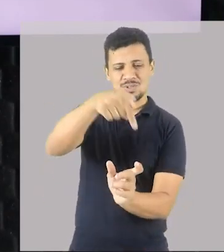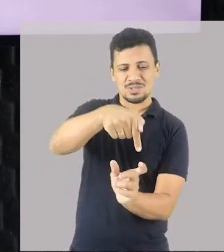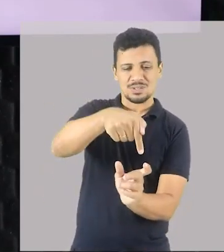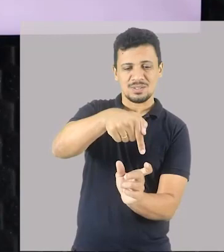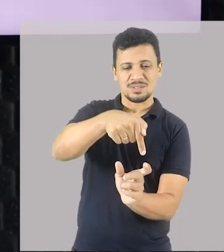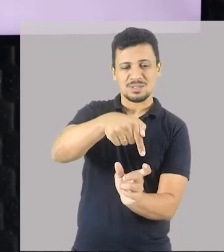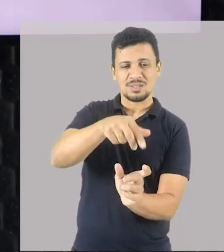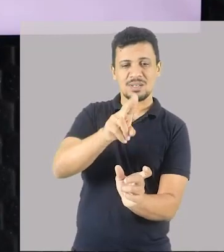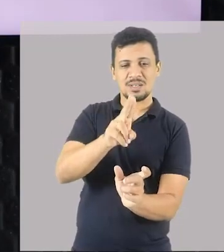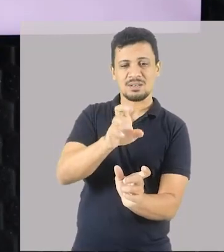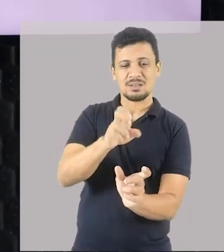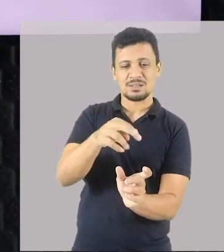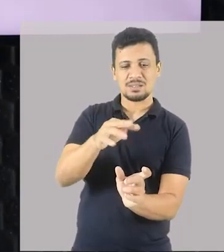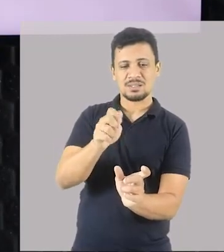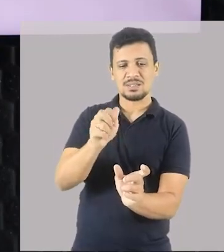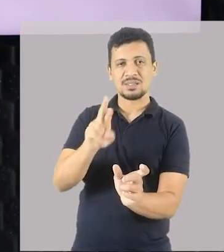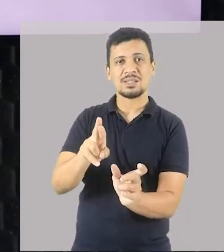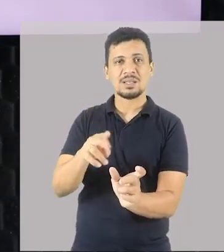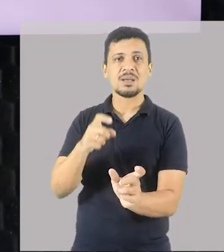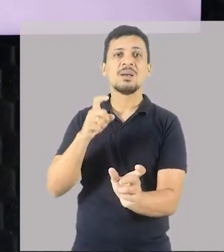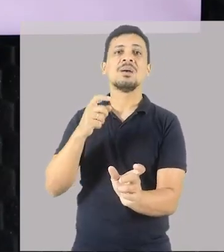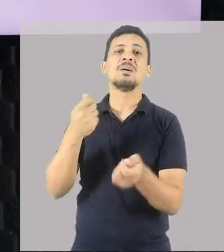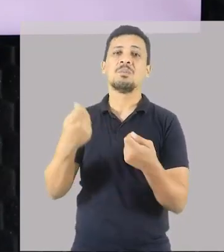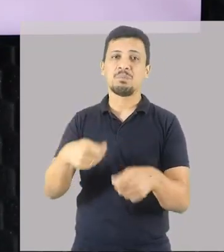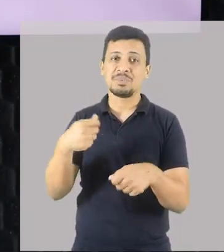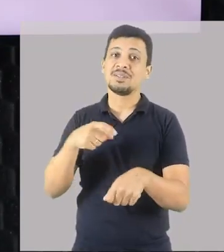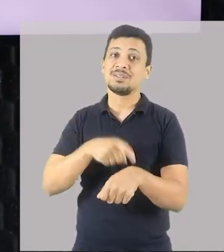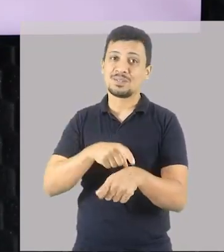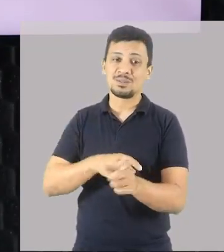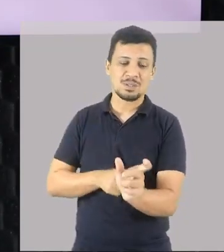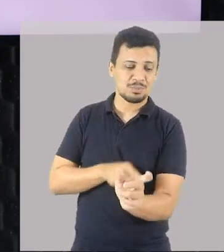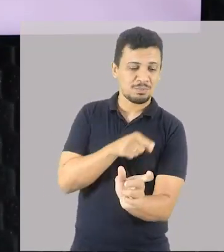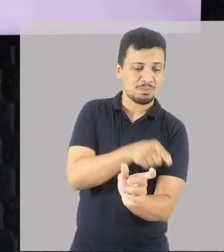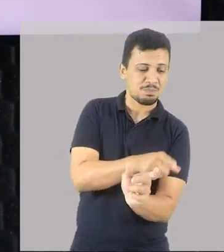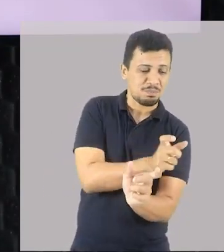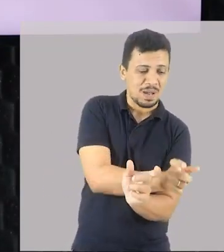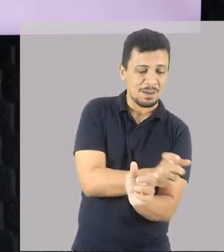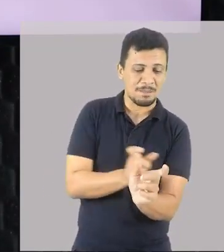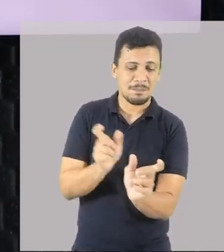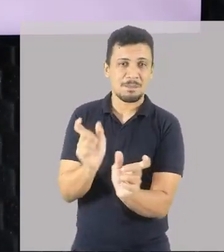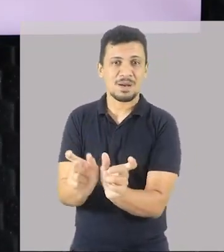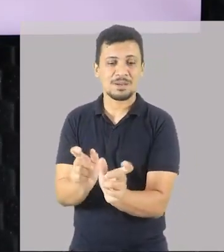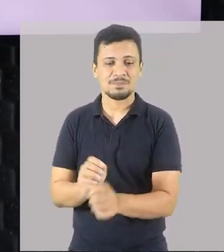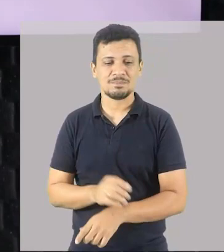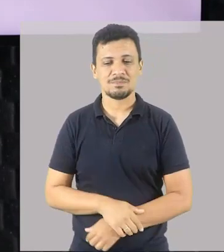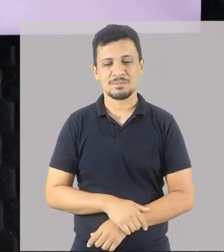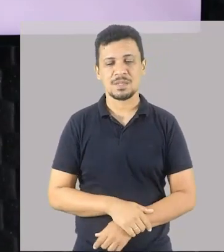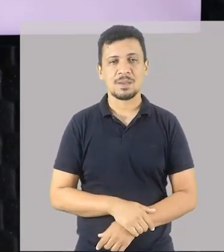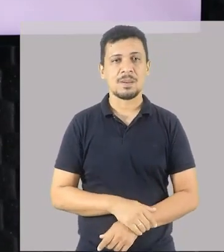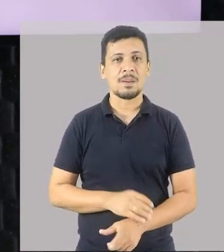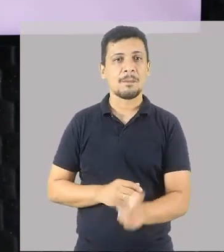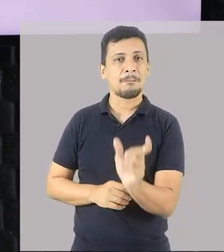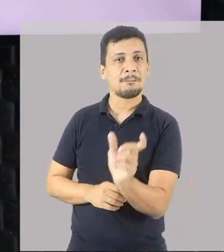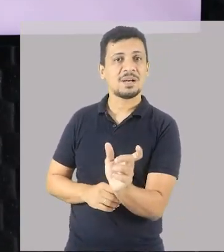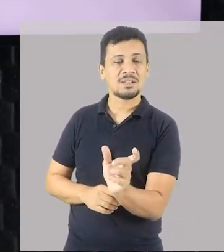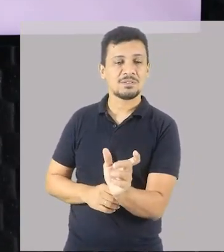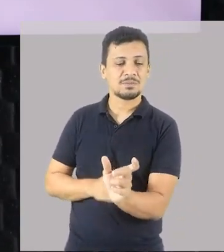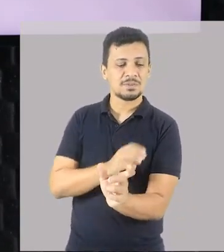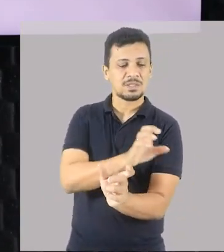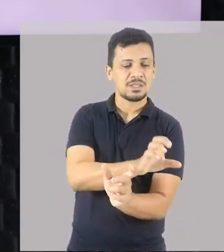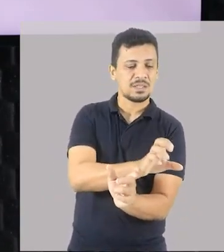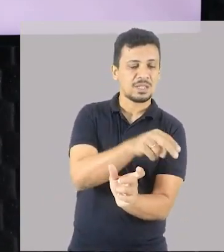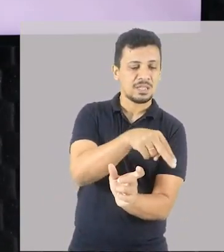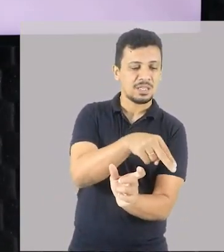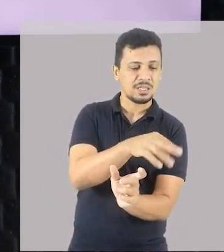vou precisar do prefixo e do sufixo ao mesmo tempo. A palavra entediar, vem de tédio. Eu não tenho